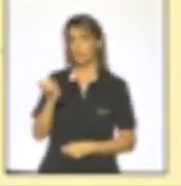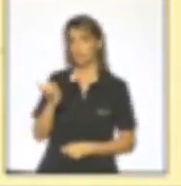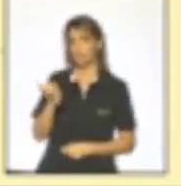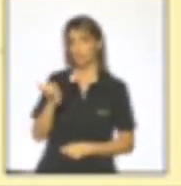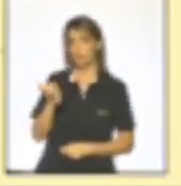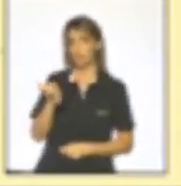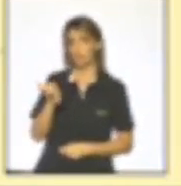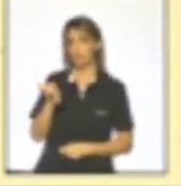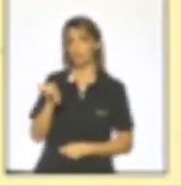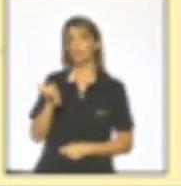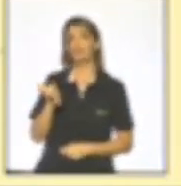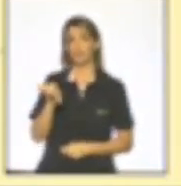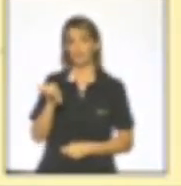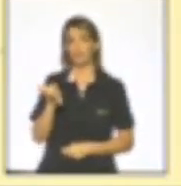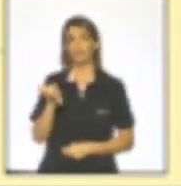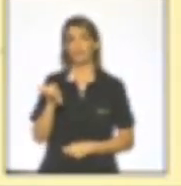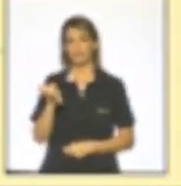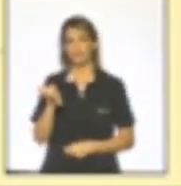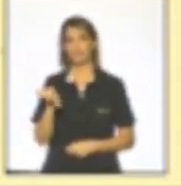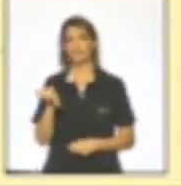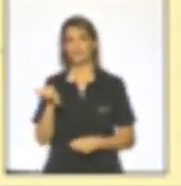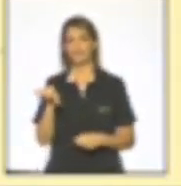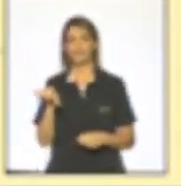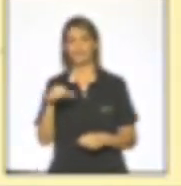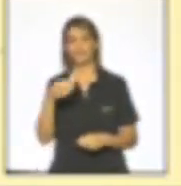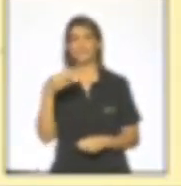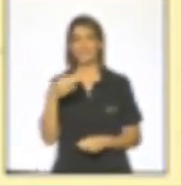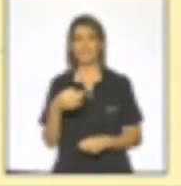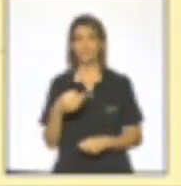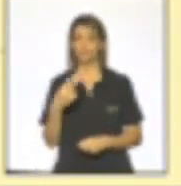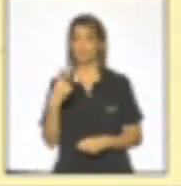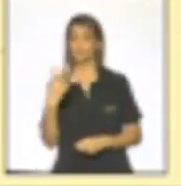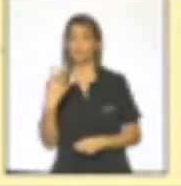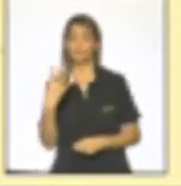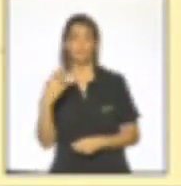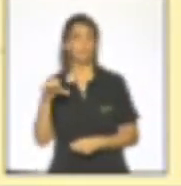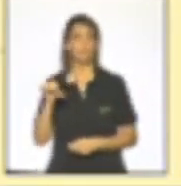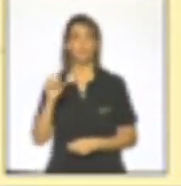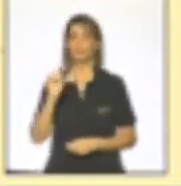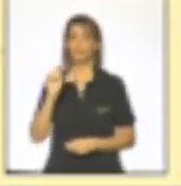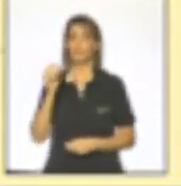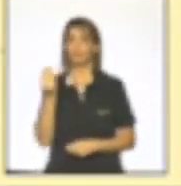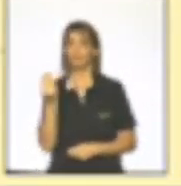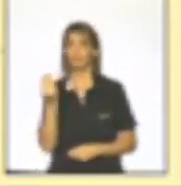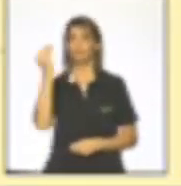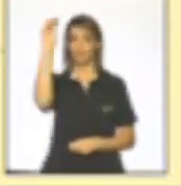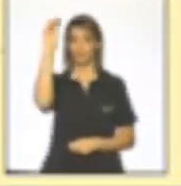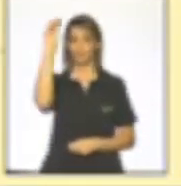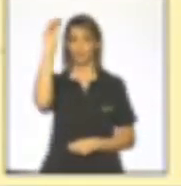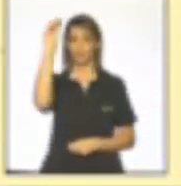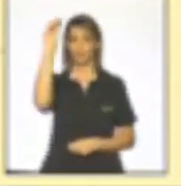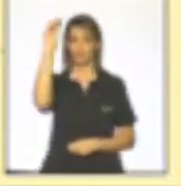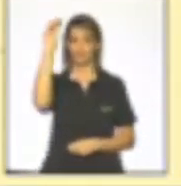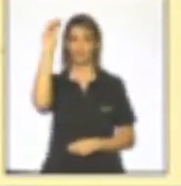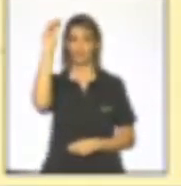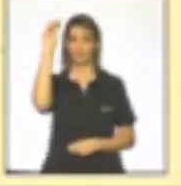249 bateu. Esse 249, o que que vai acontecer? Vai subir.